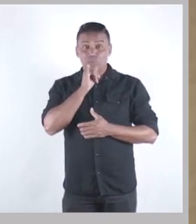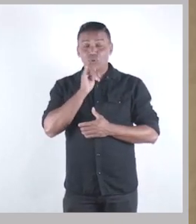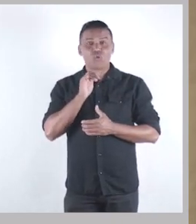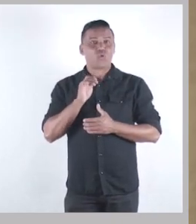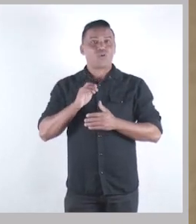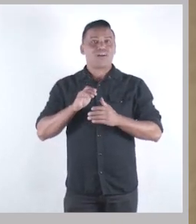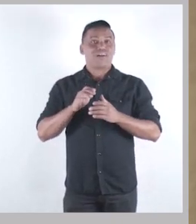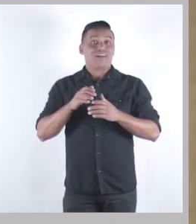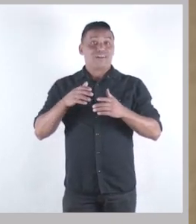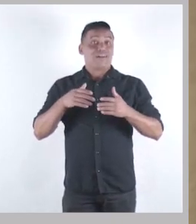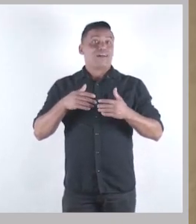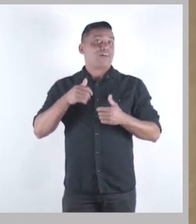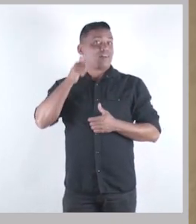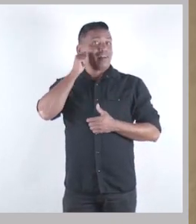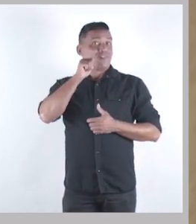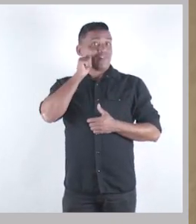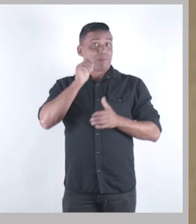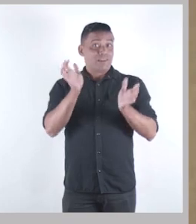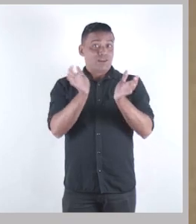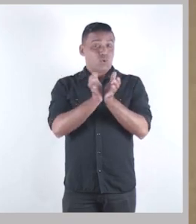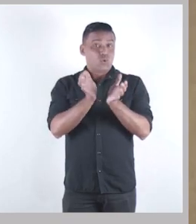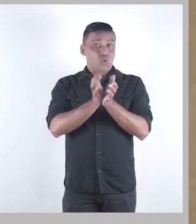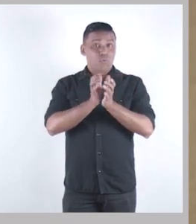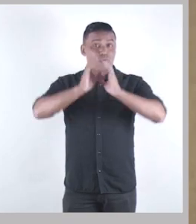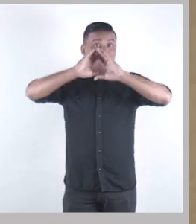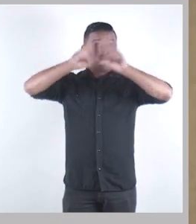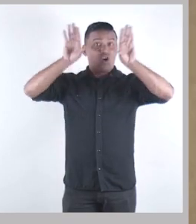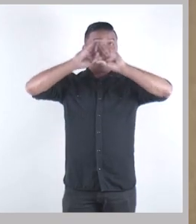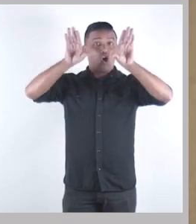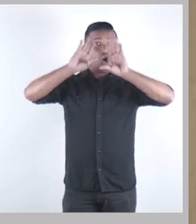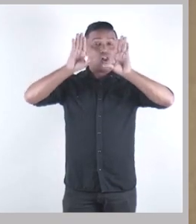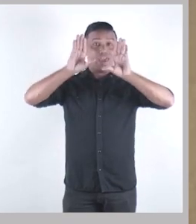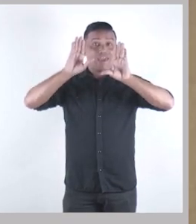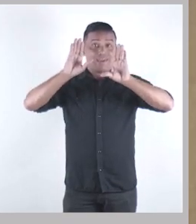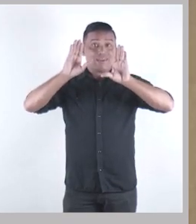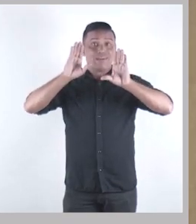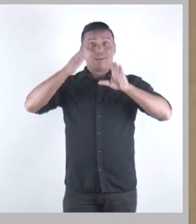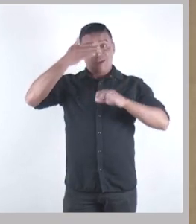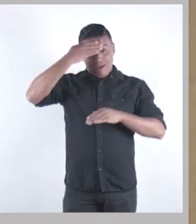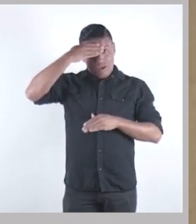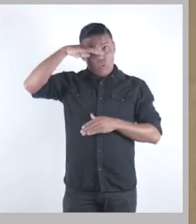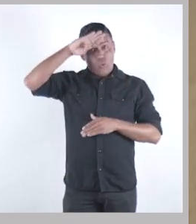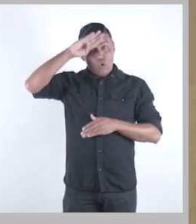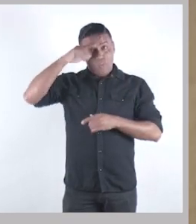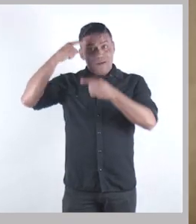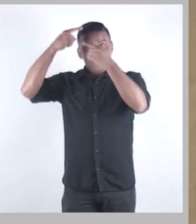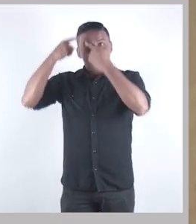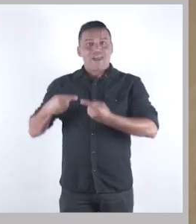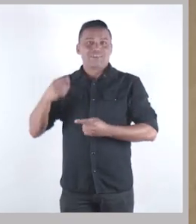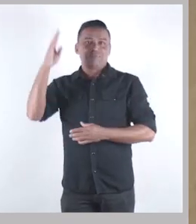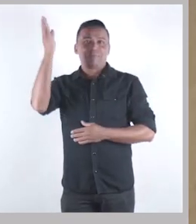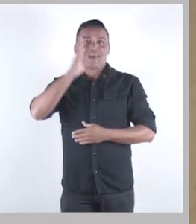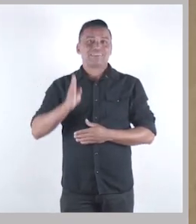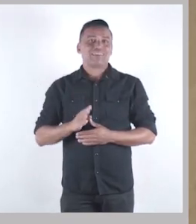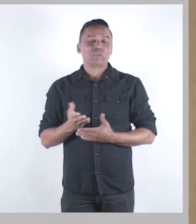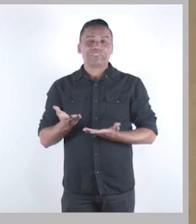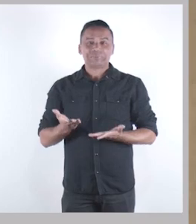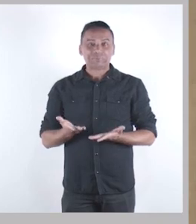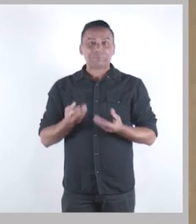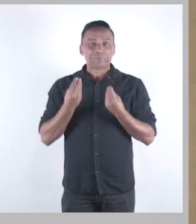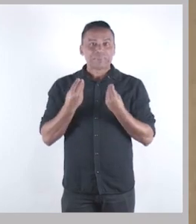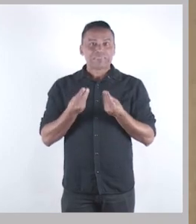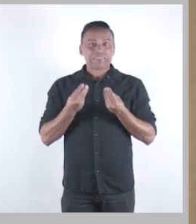de vôlei de Cuba contra a seleção feminina de vôlei do Brasil. Quer dizer, eu ficava O totalmente senhor fica dividido, não sabia se sem torcia para um saber ou para torcia quem para outro. torcer,